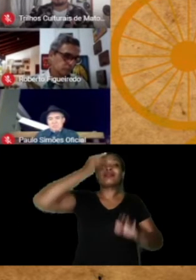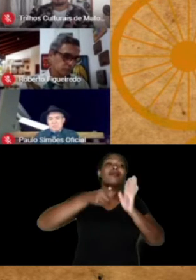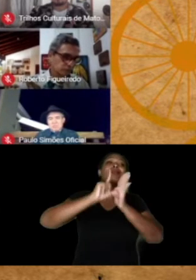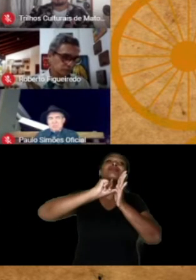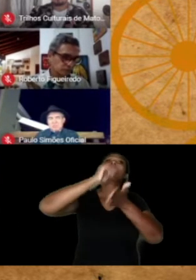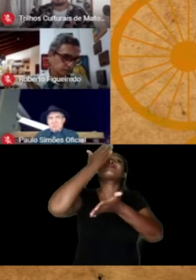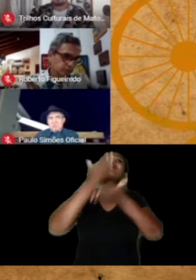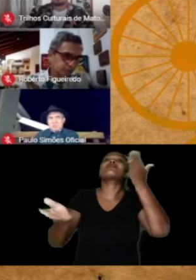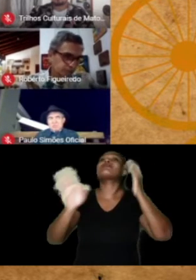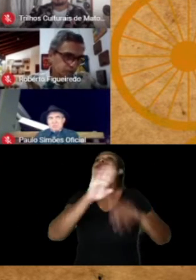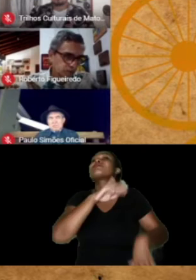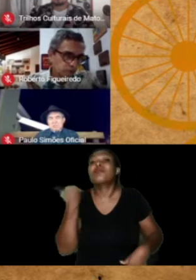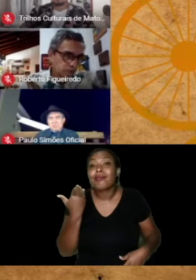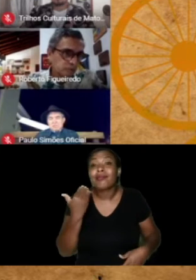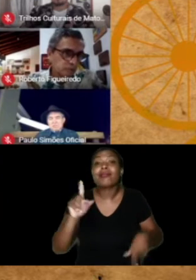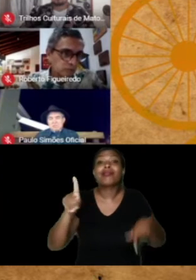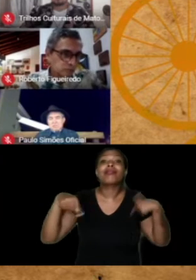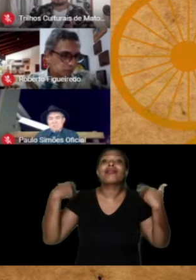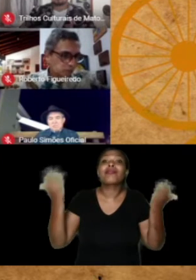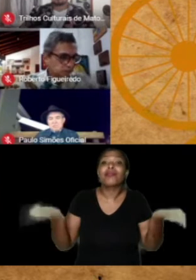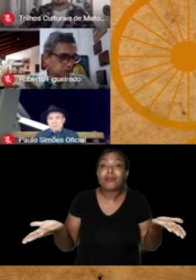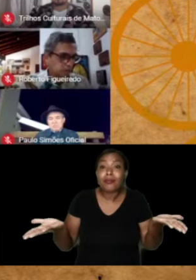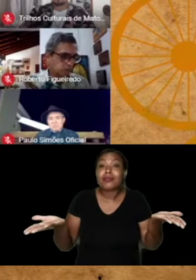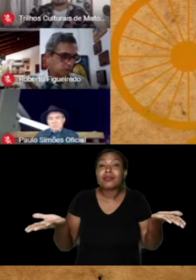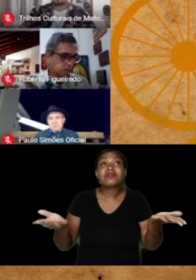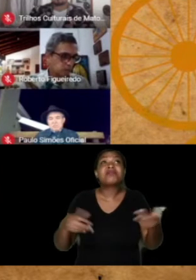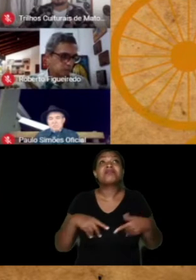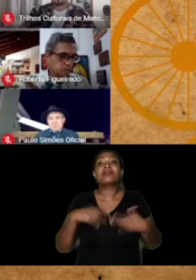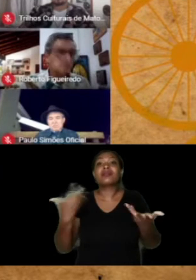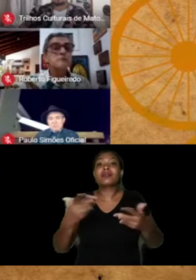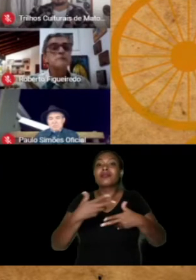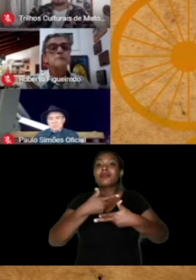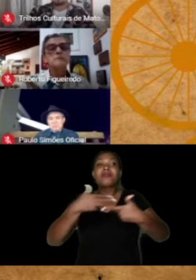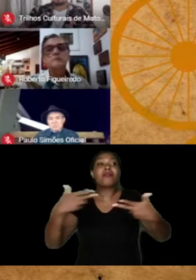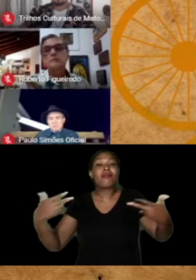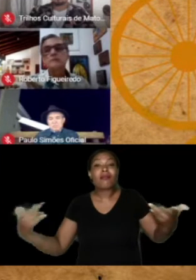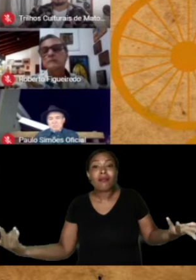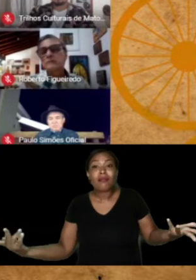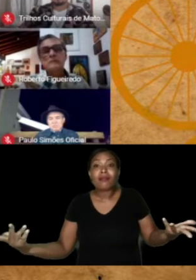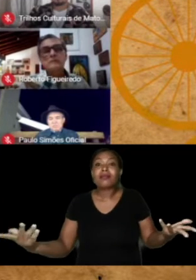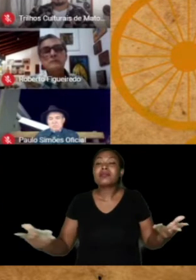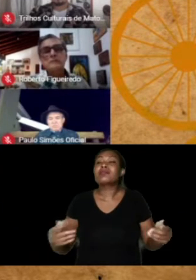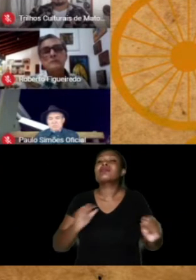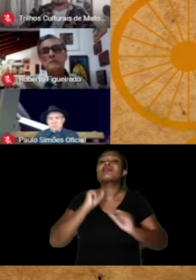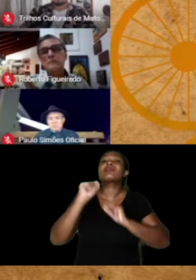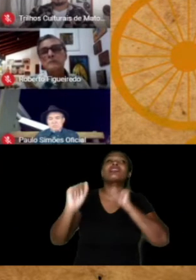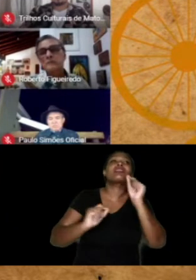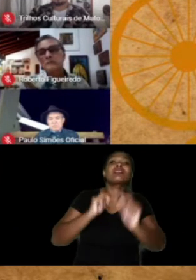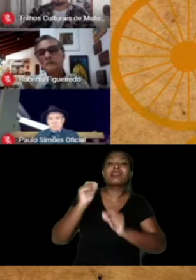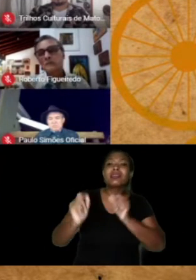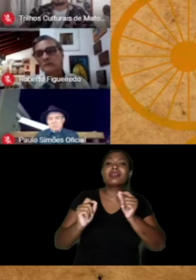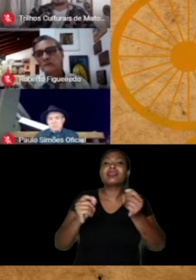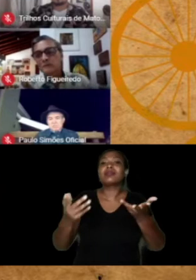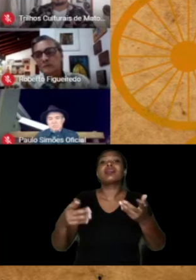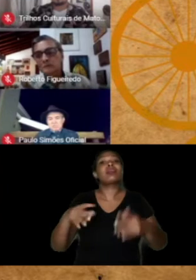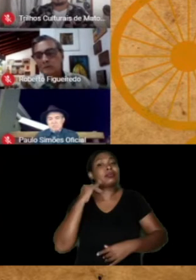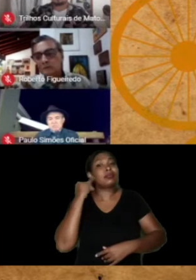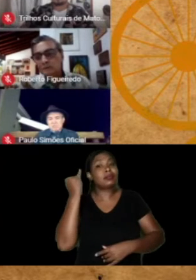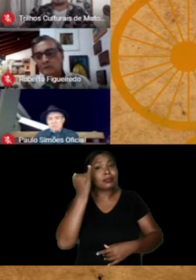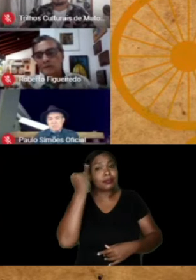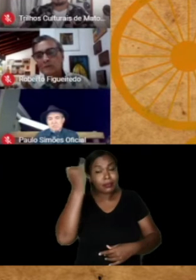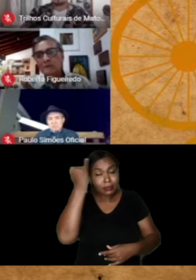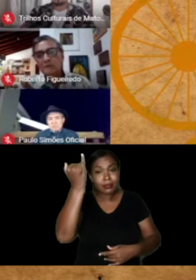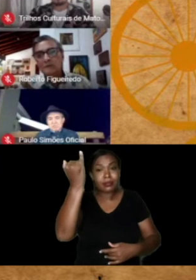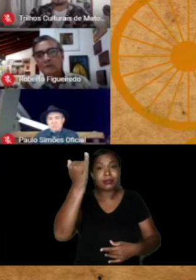aí nós vamos ficar com um amontoado de teses, de dissertações, que são extremamente válidas,